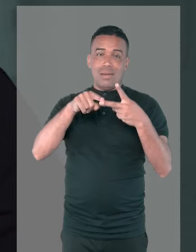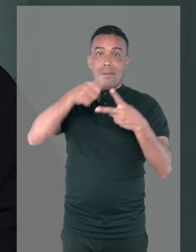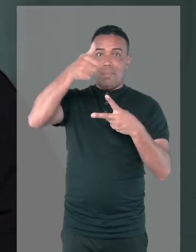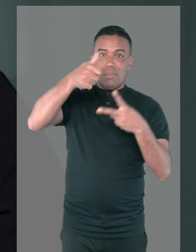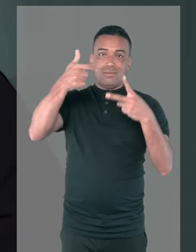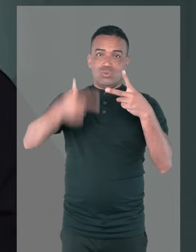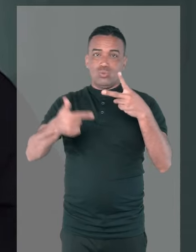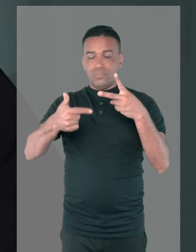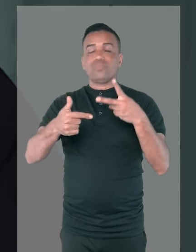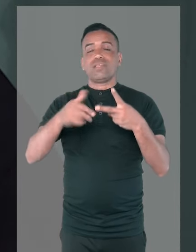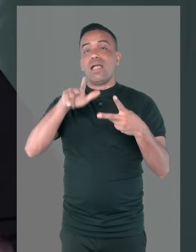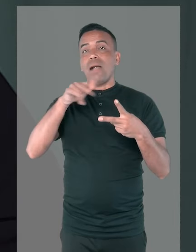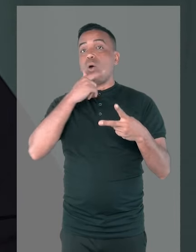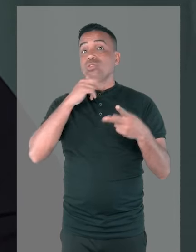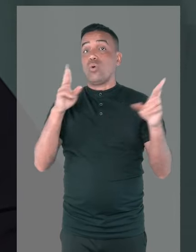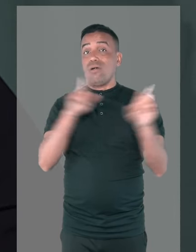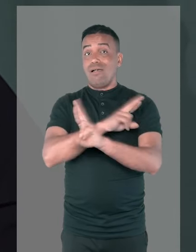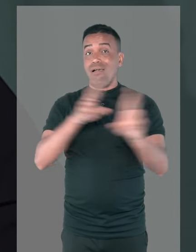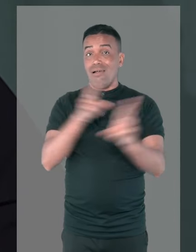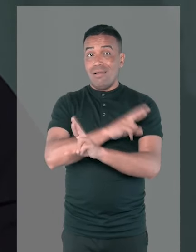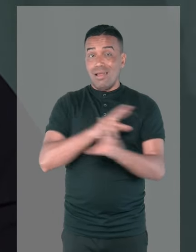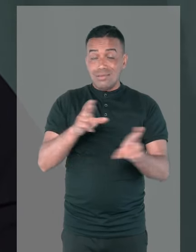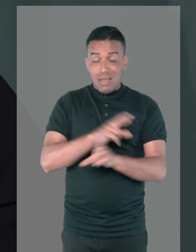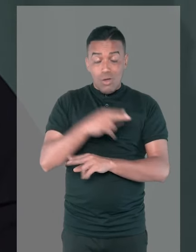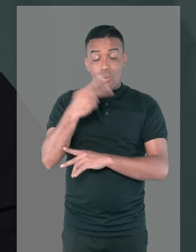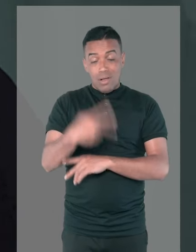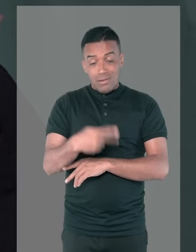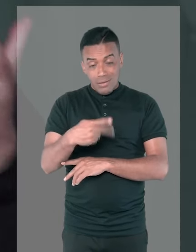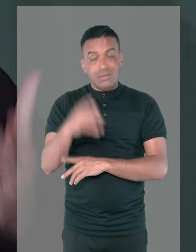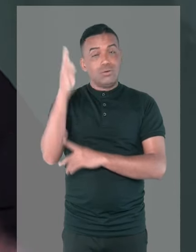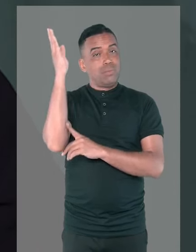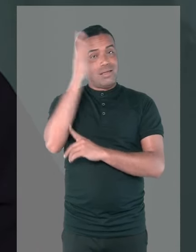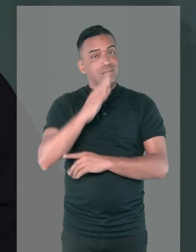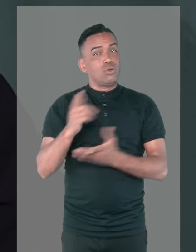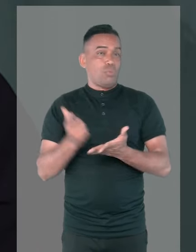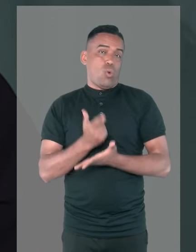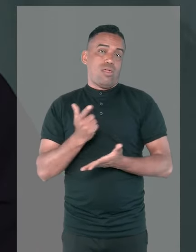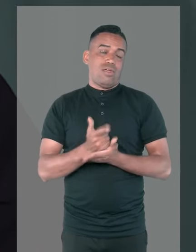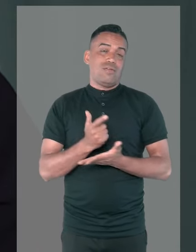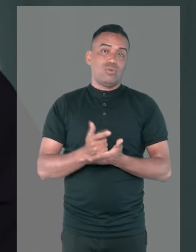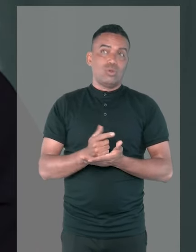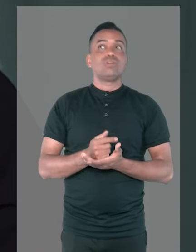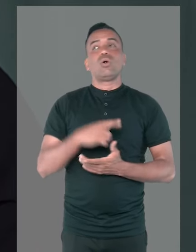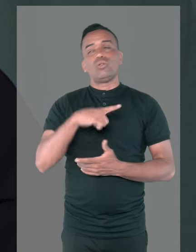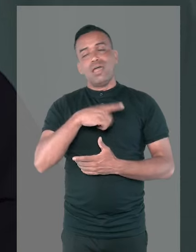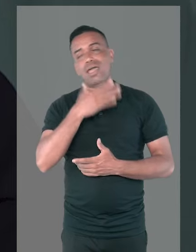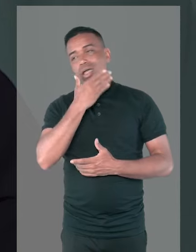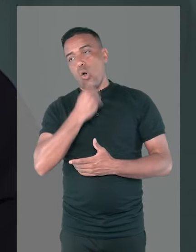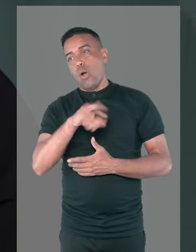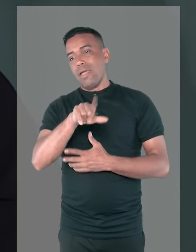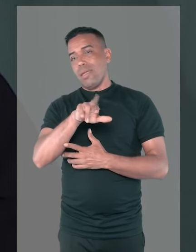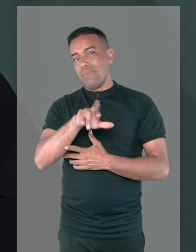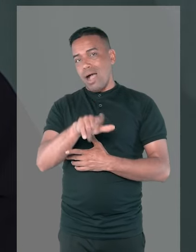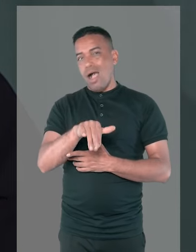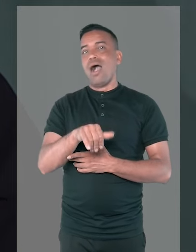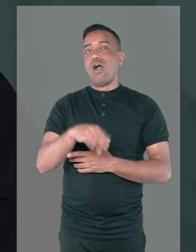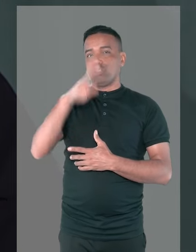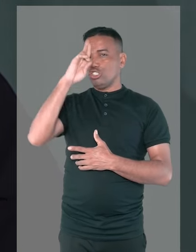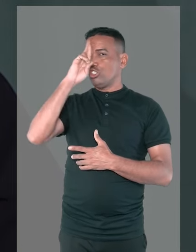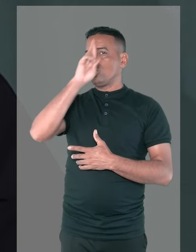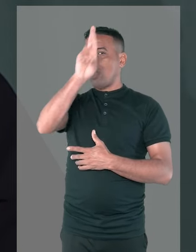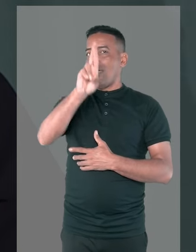Esse livro tem muitas relações com a nossa realidade brasileira de hoje. A gente sabe que tem uns irmãos patrões que dominam, monopolizam o mercado da